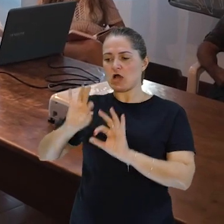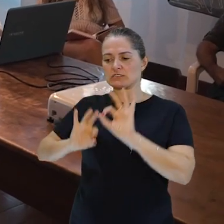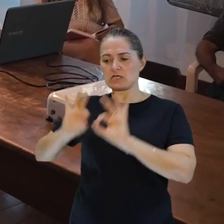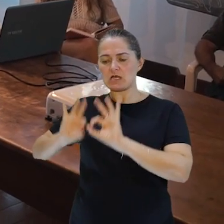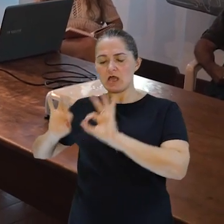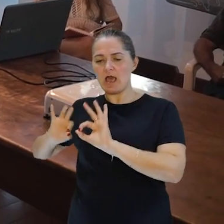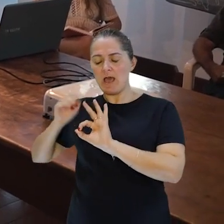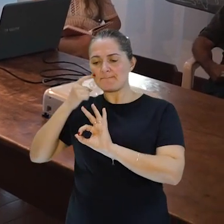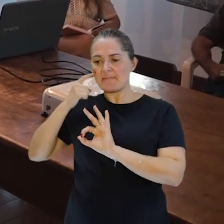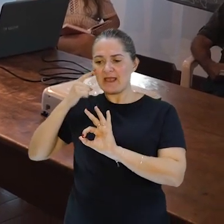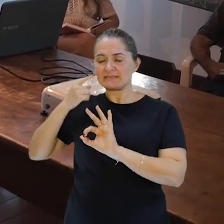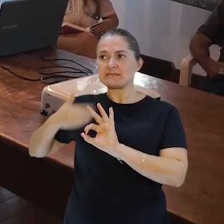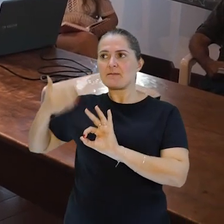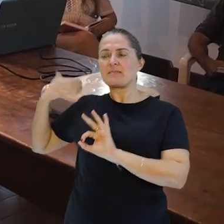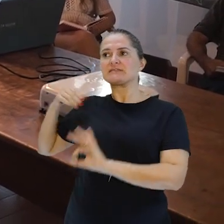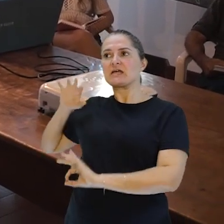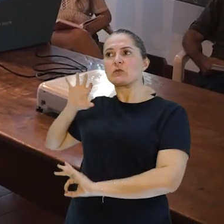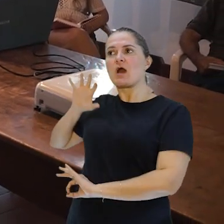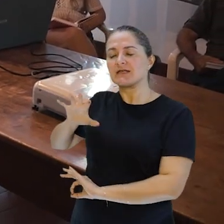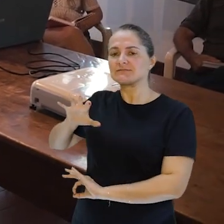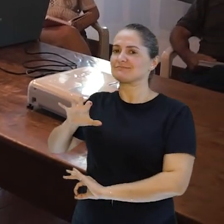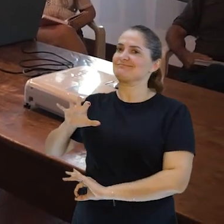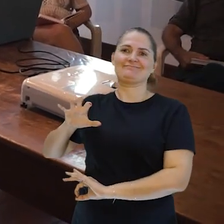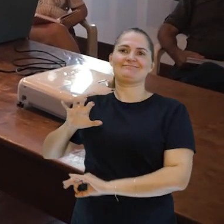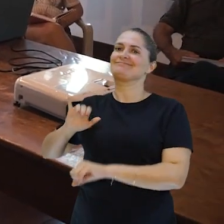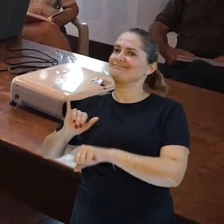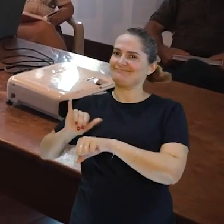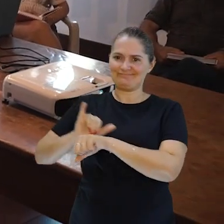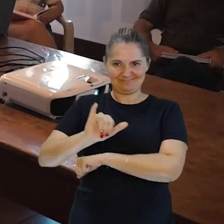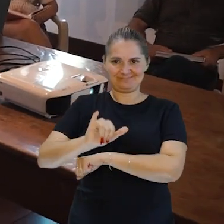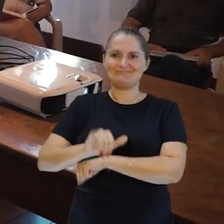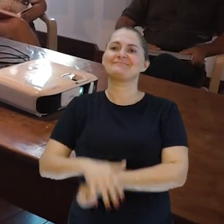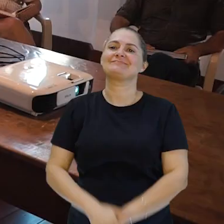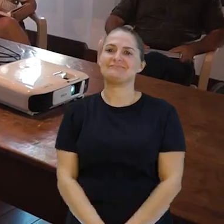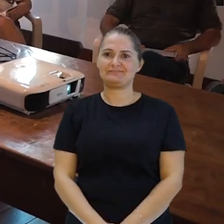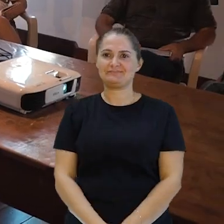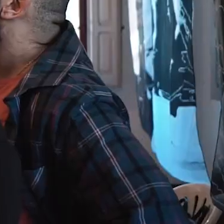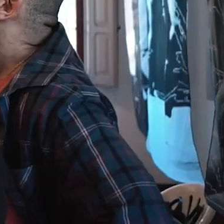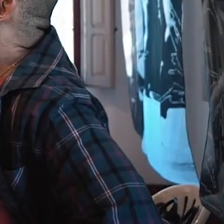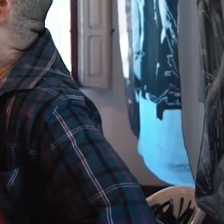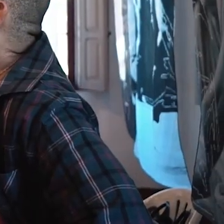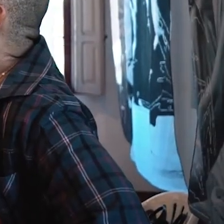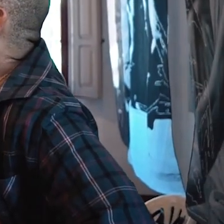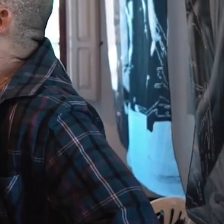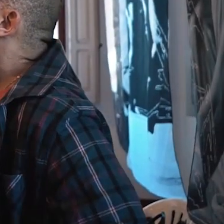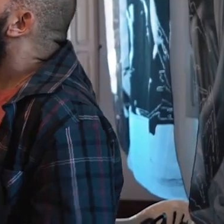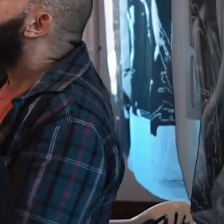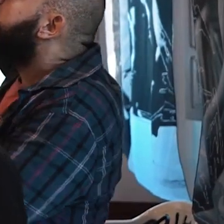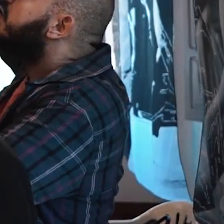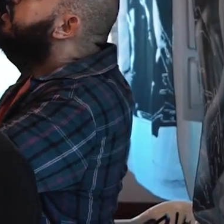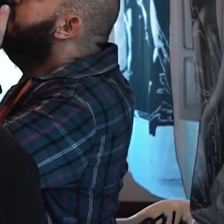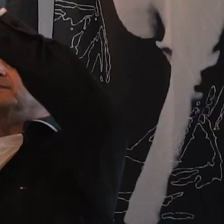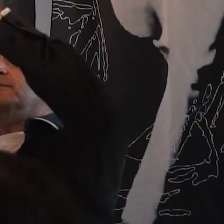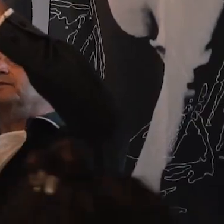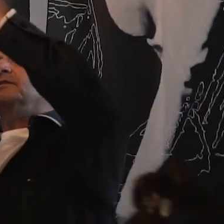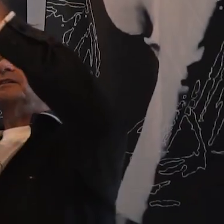fragmentos do passado, põe numa mesa, né? E você diz, então o passado era assim.